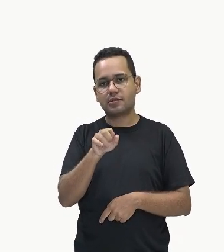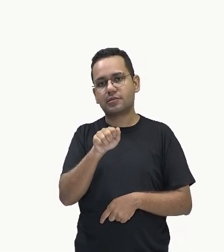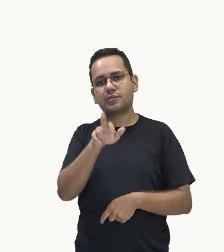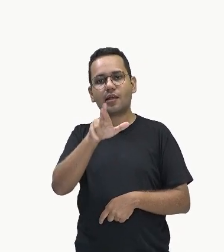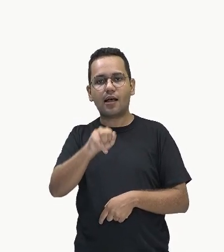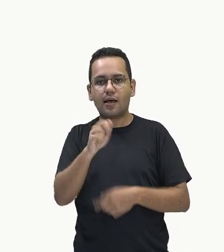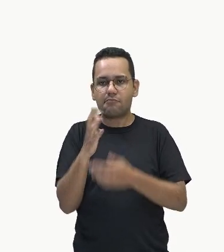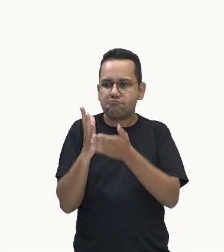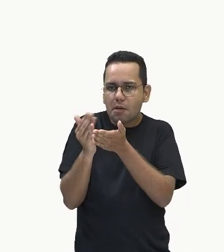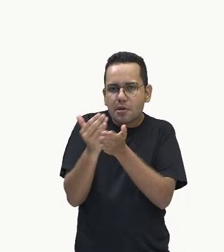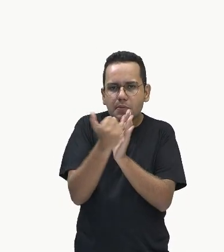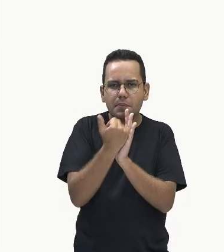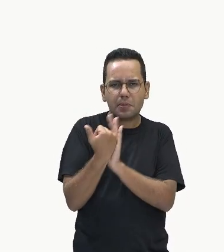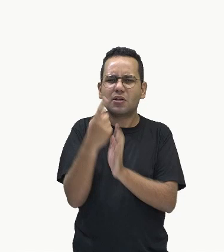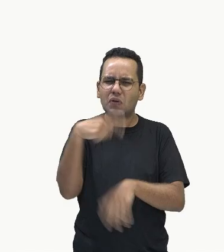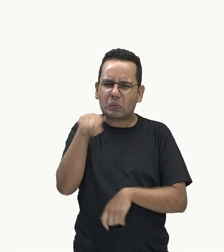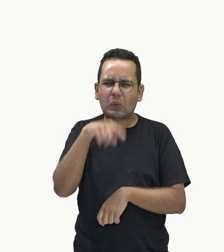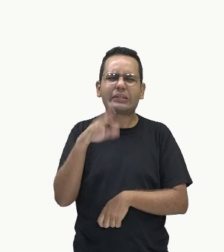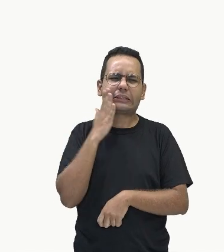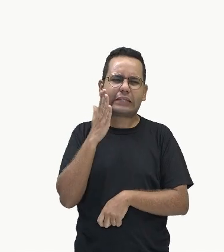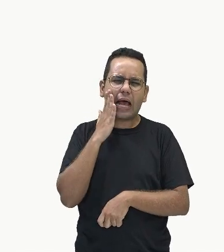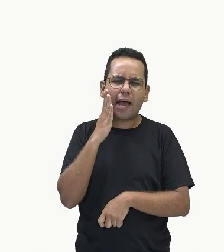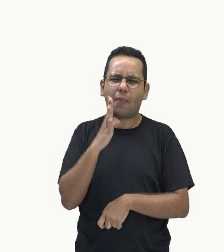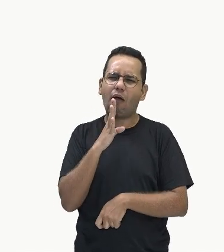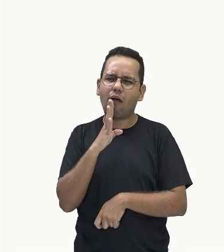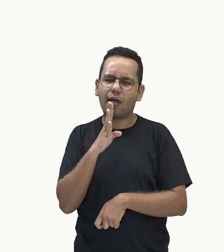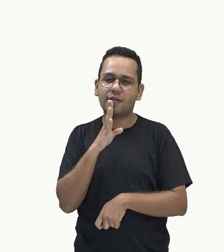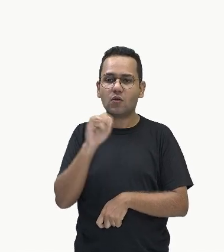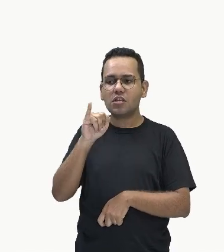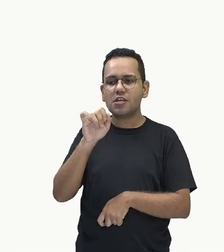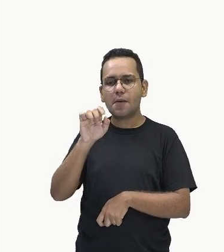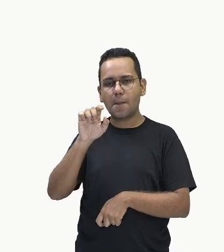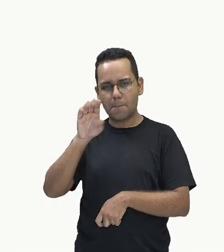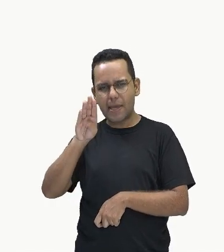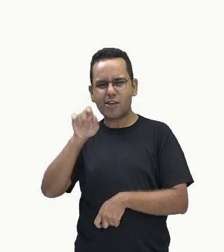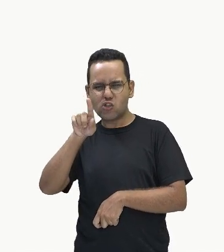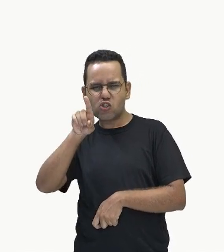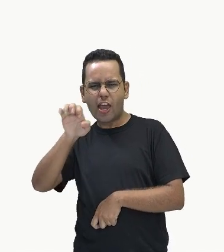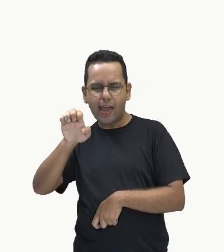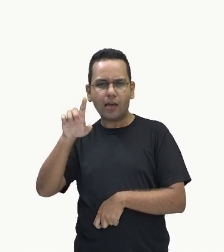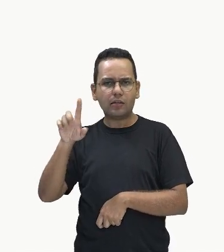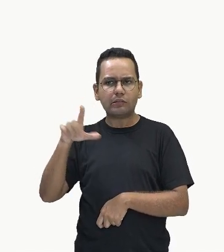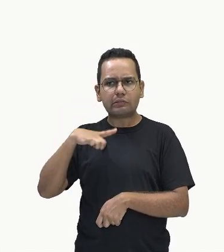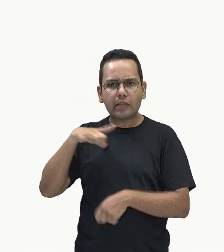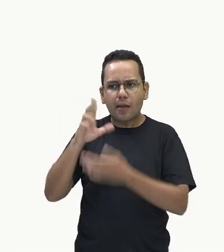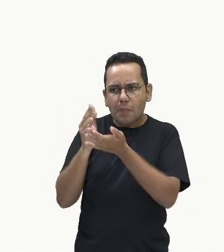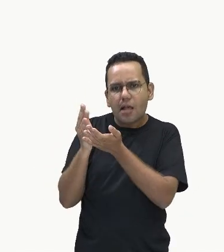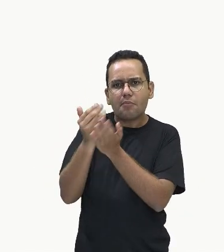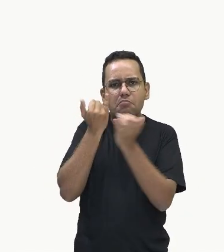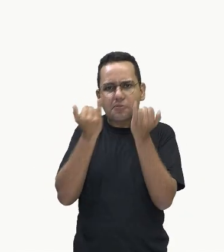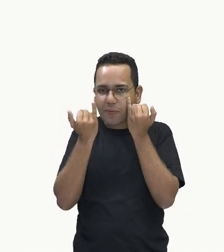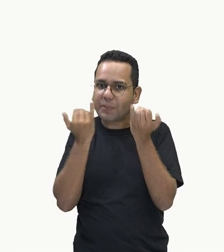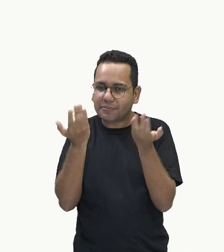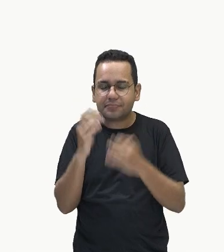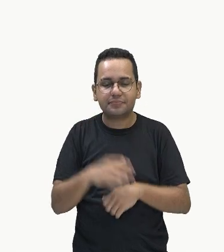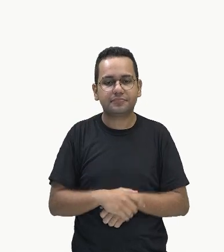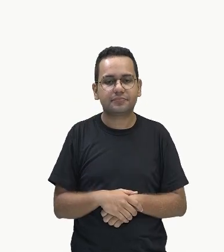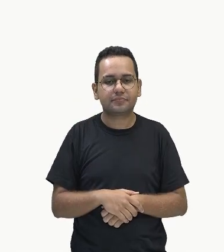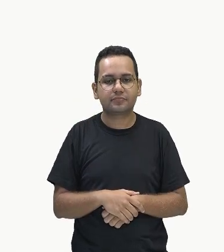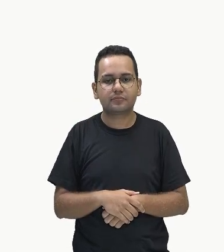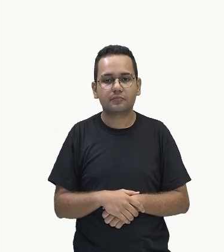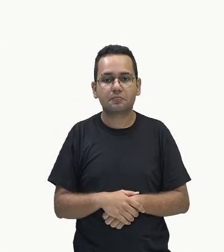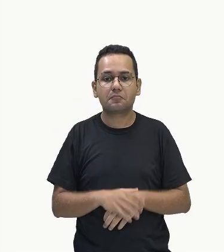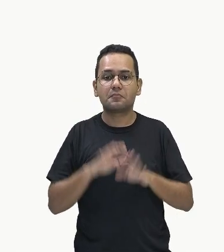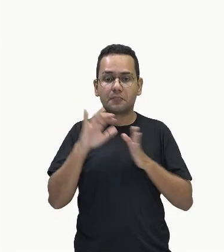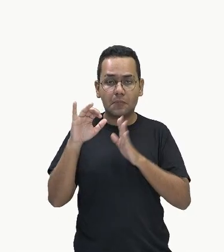pesquisa do censo do IBGE? Tá bom? No Brasil, a cada 10 anos é realizado